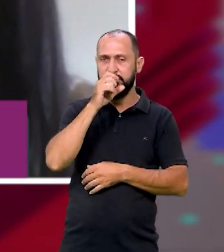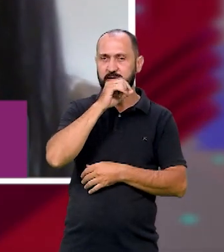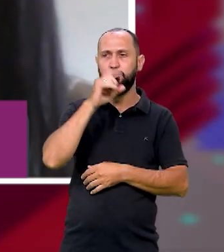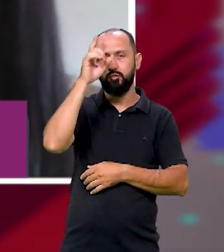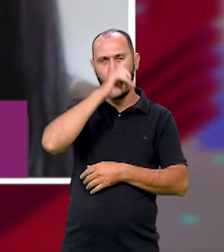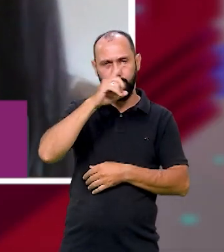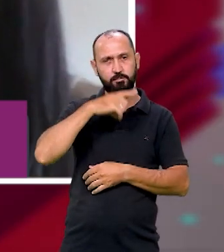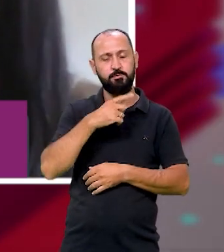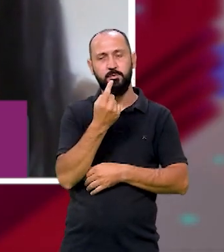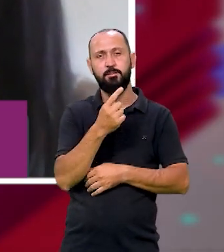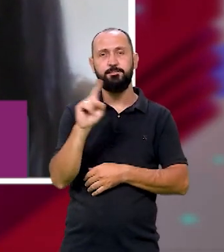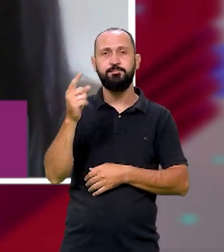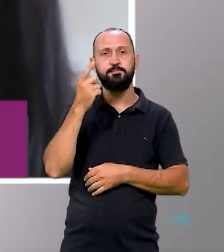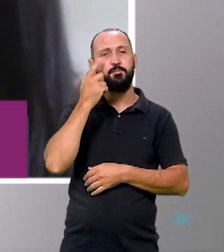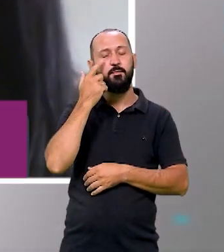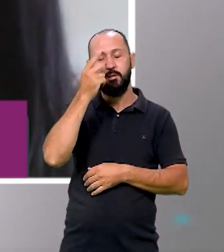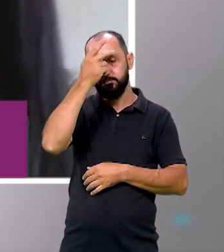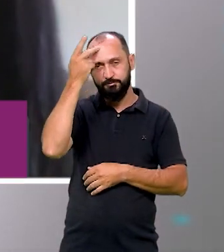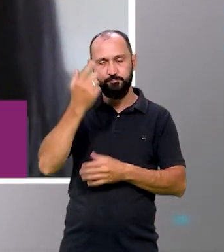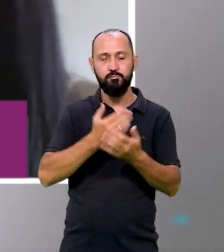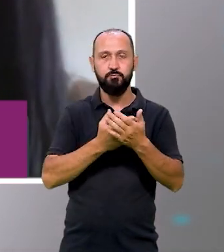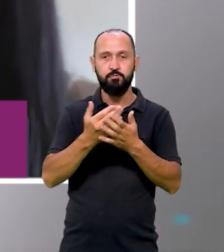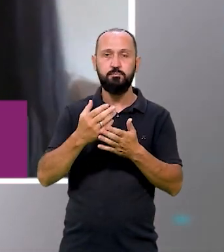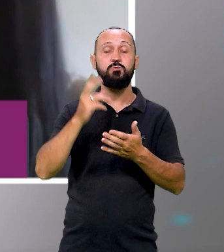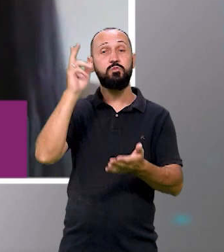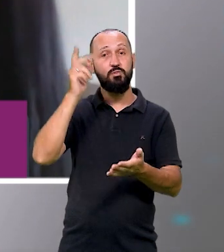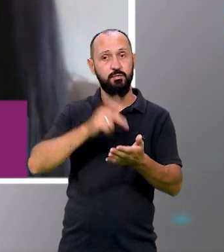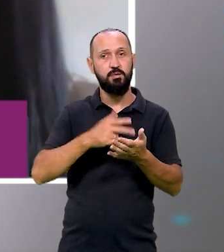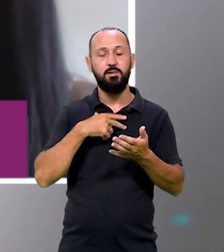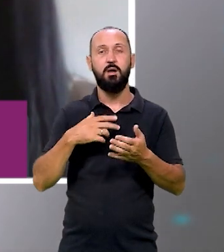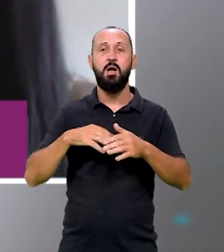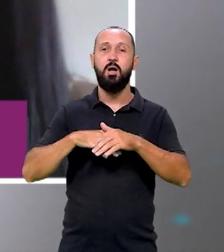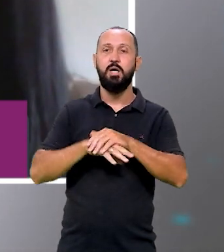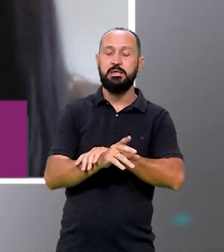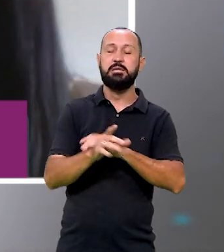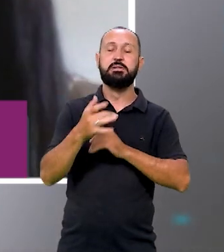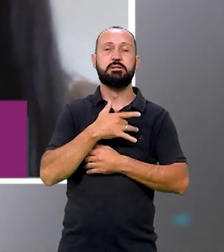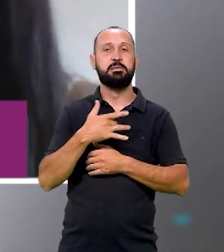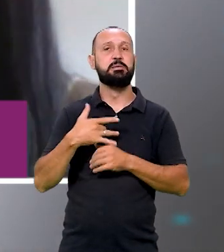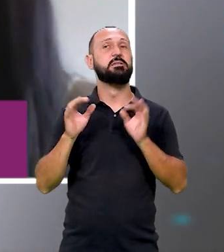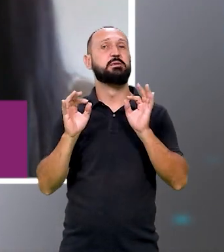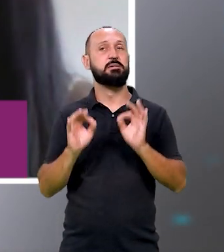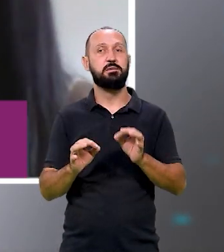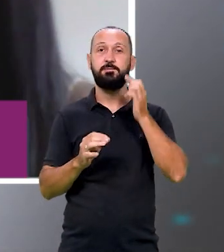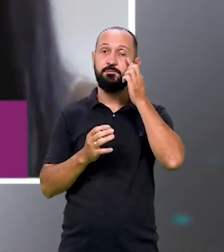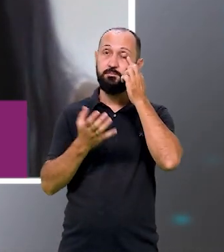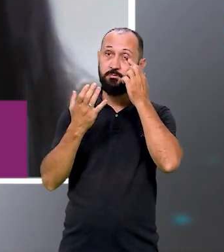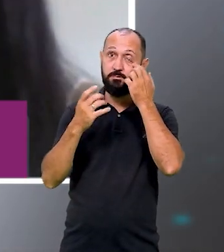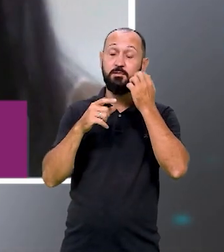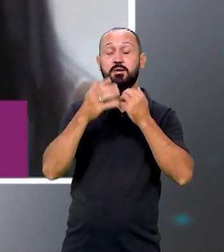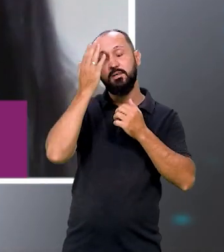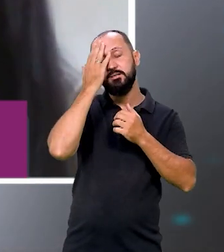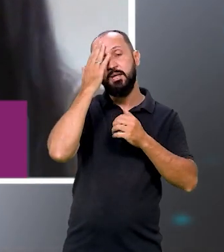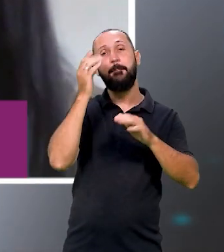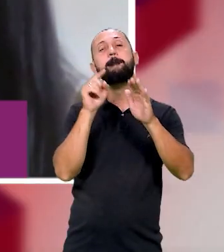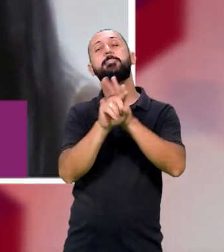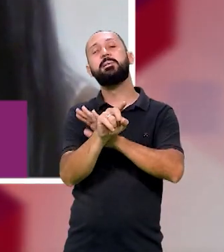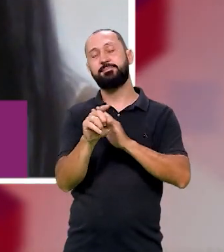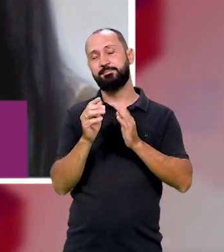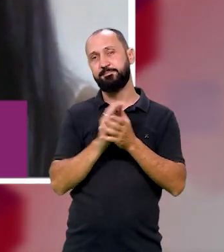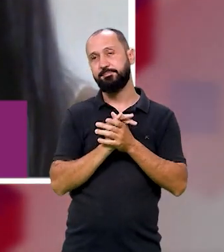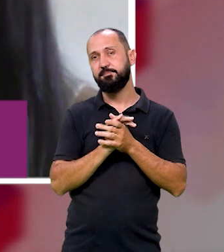fim de semana praticamente tem uma. A gente está observando as pessoas querendo adotar mesmo hábitos saudáveis. E eu